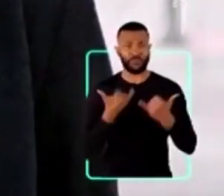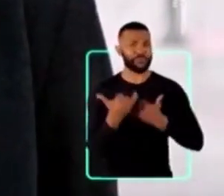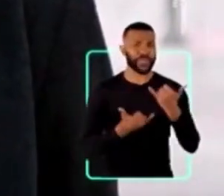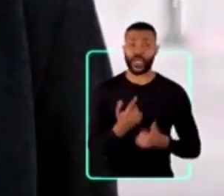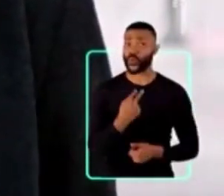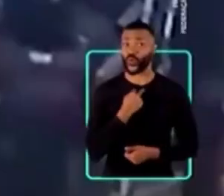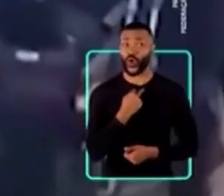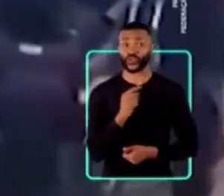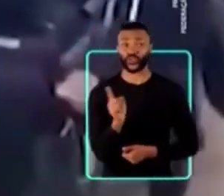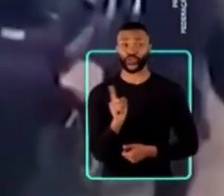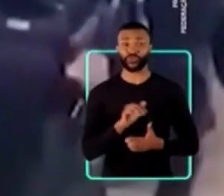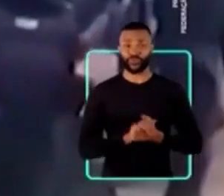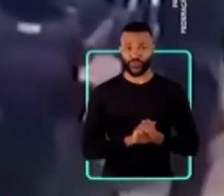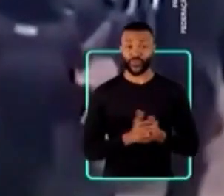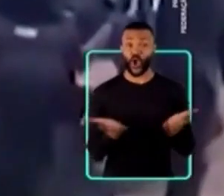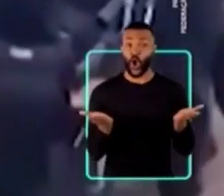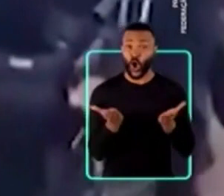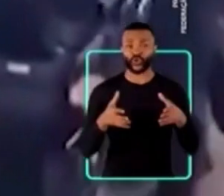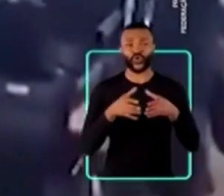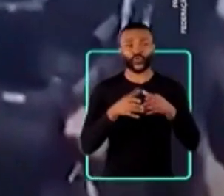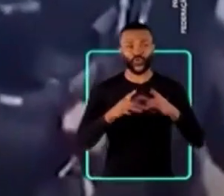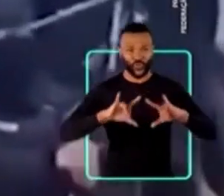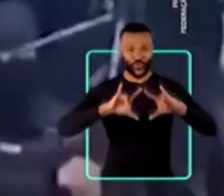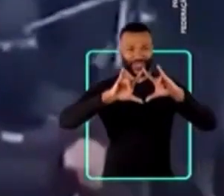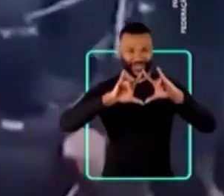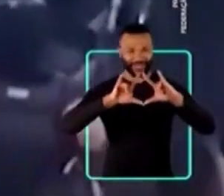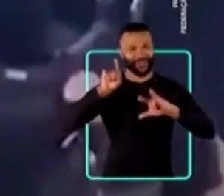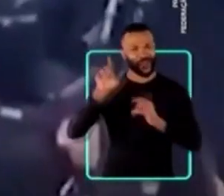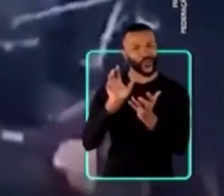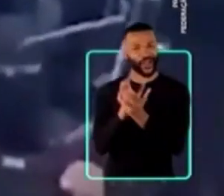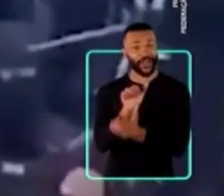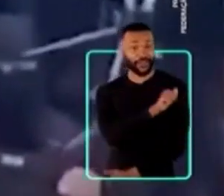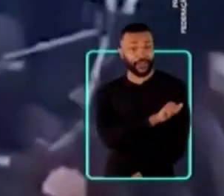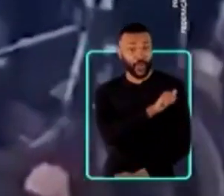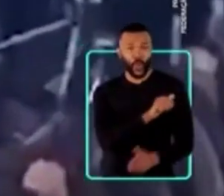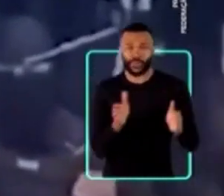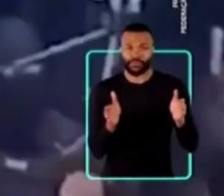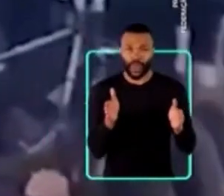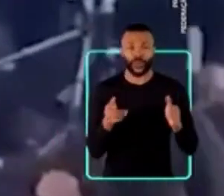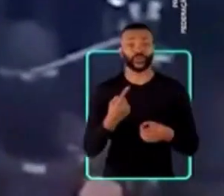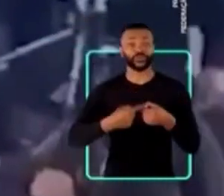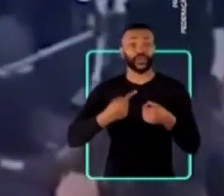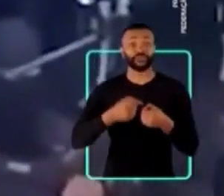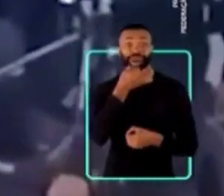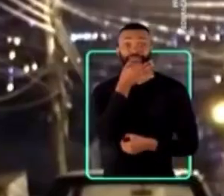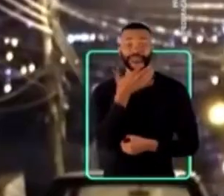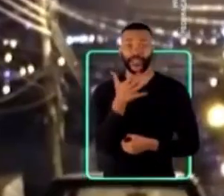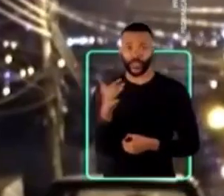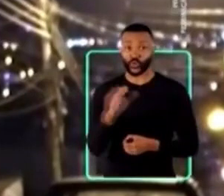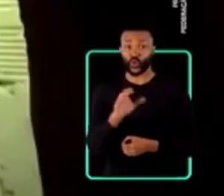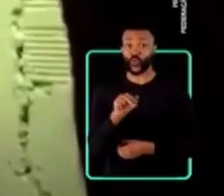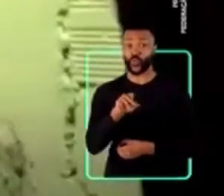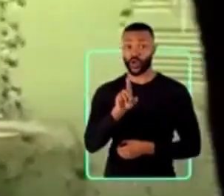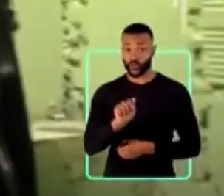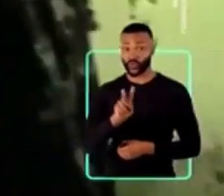brincar com uma coisa dessa. Hoje, as milícias ocupam uma área no Rio de Janeiro que é quase do tamanho do município de Santos. Já